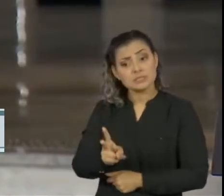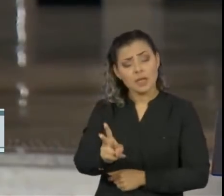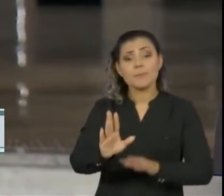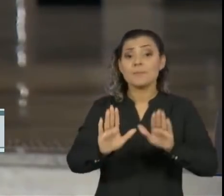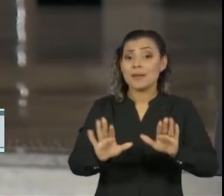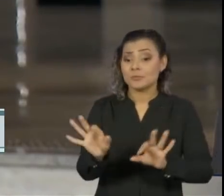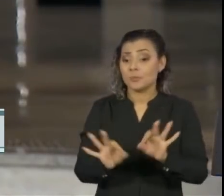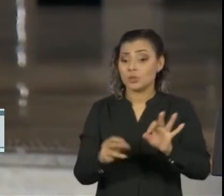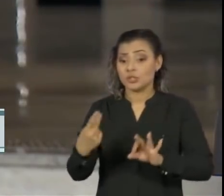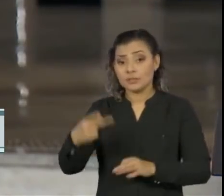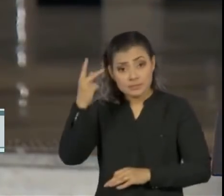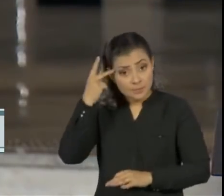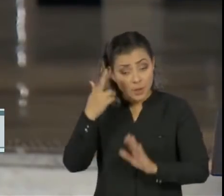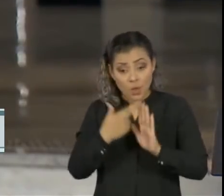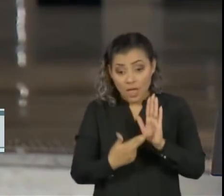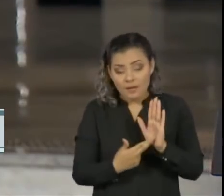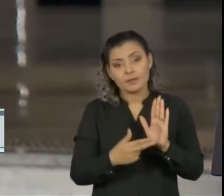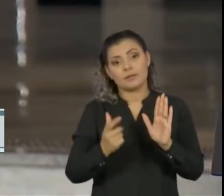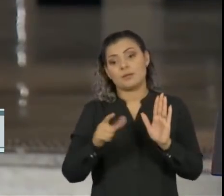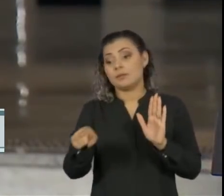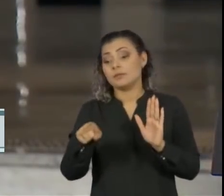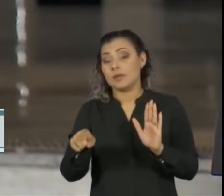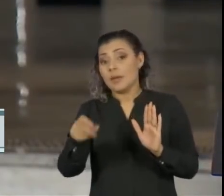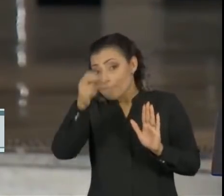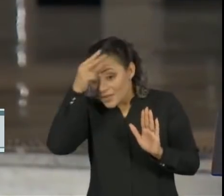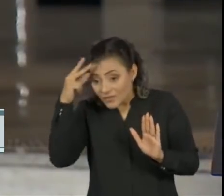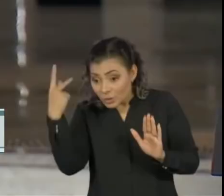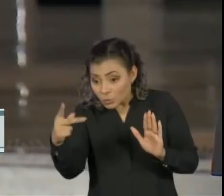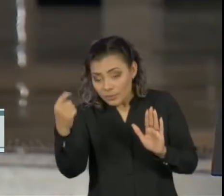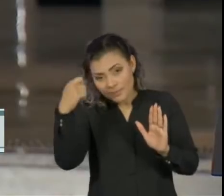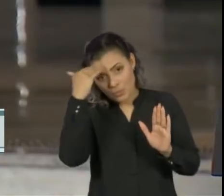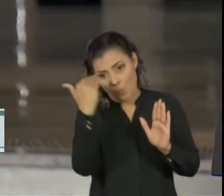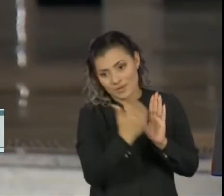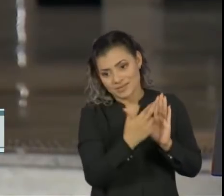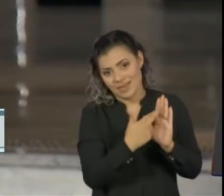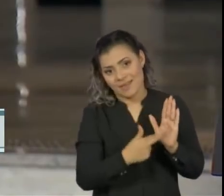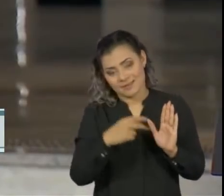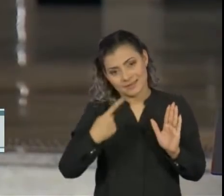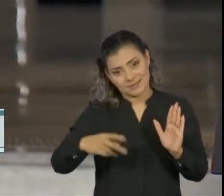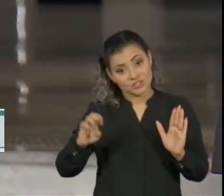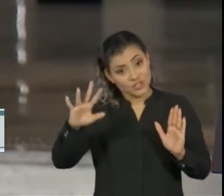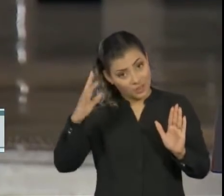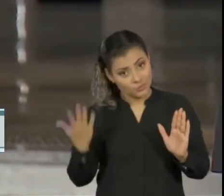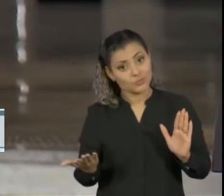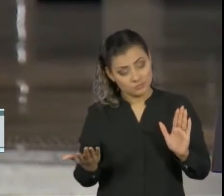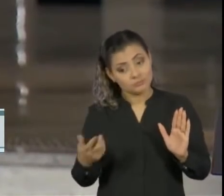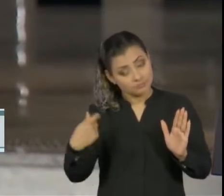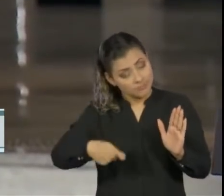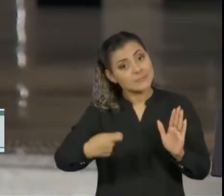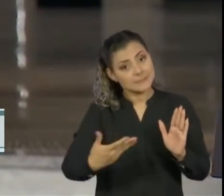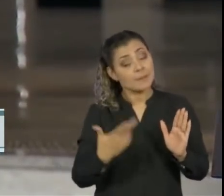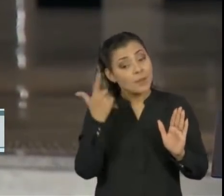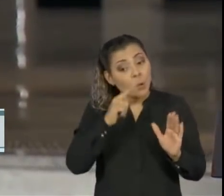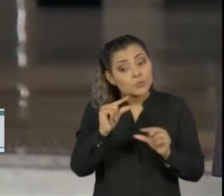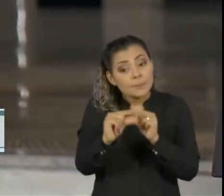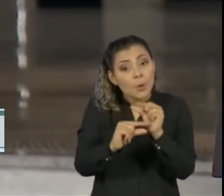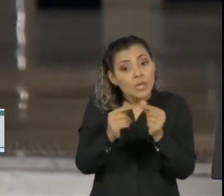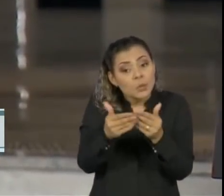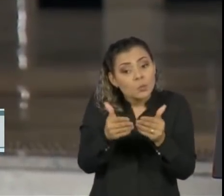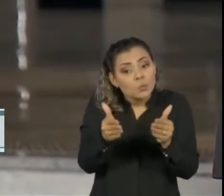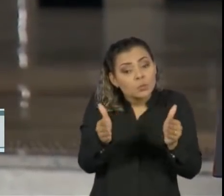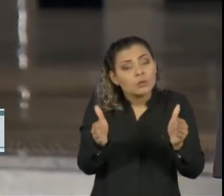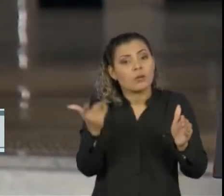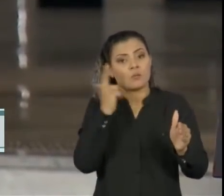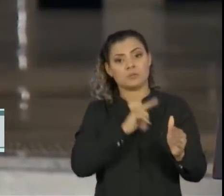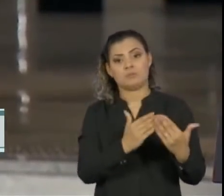o Plano São Paulo delimita essa autonomia com a responsabilidade concorrente para que a gente possa fazer de forma gradual e